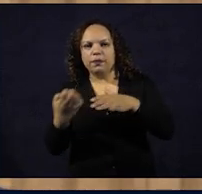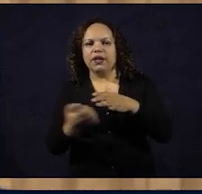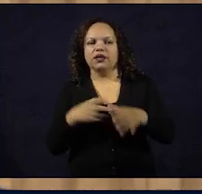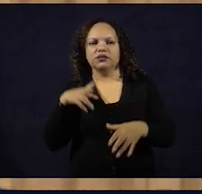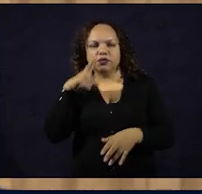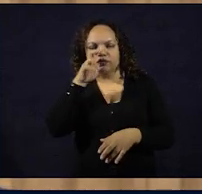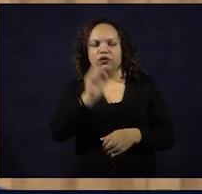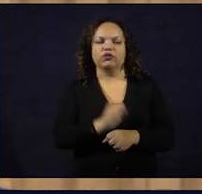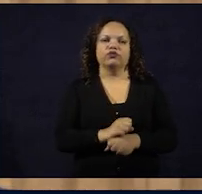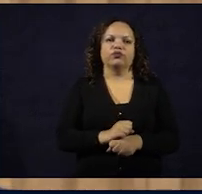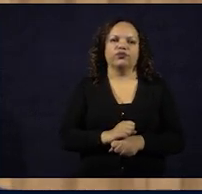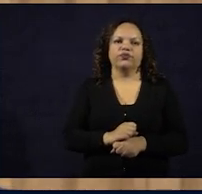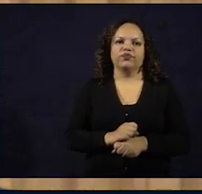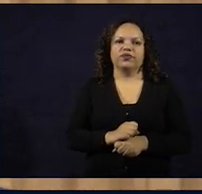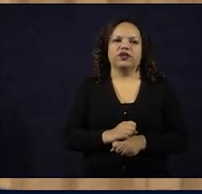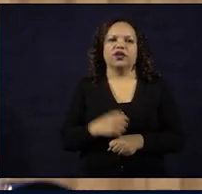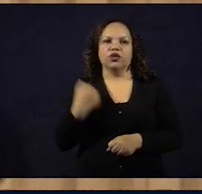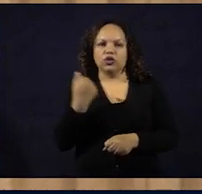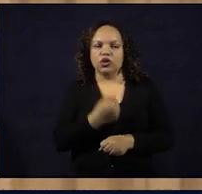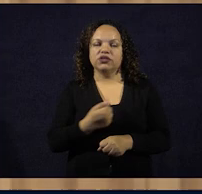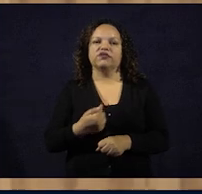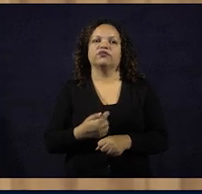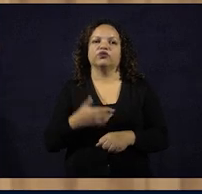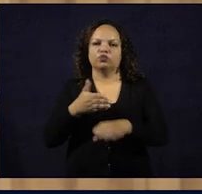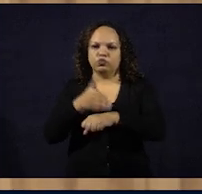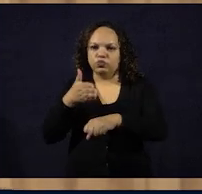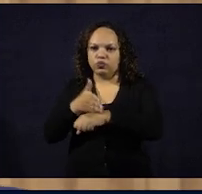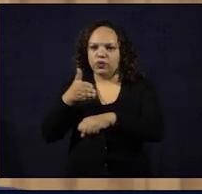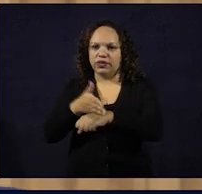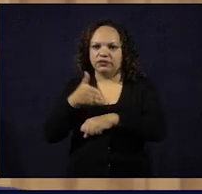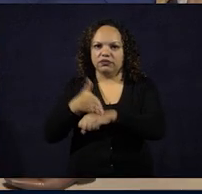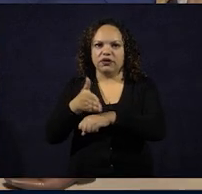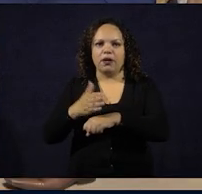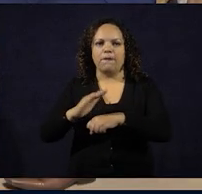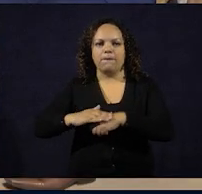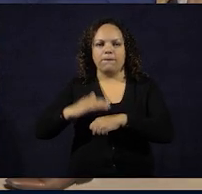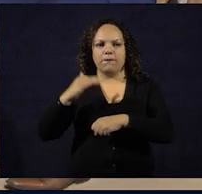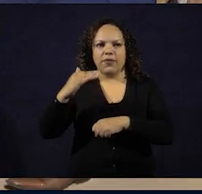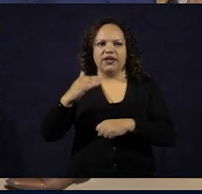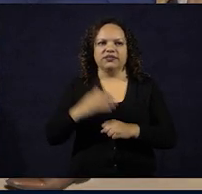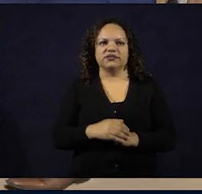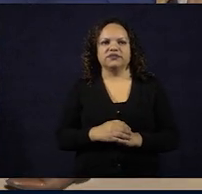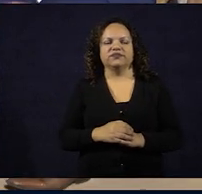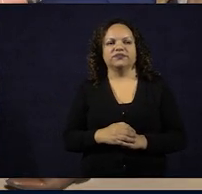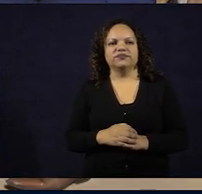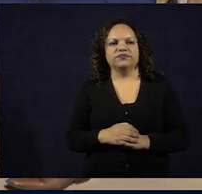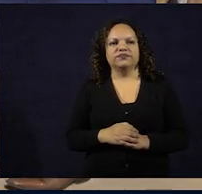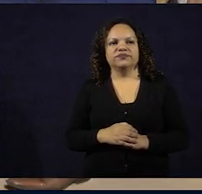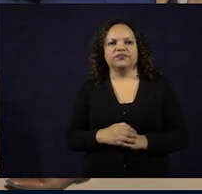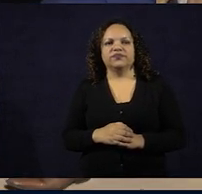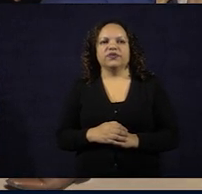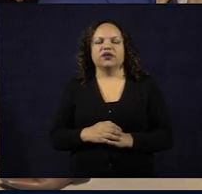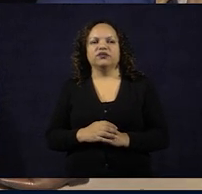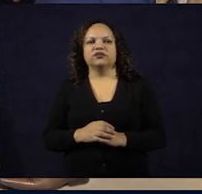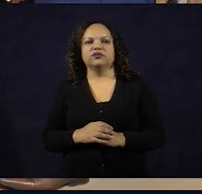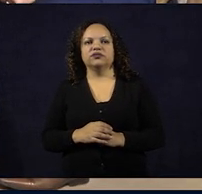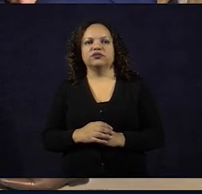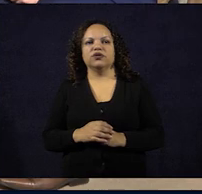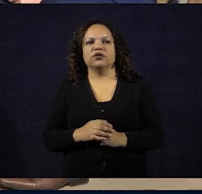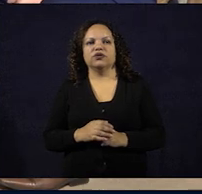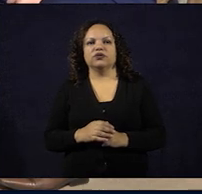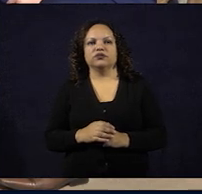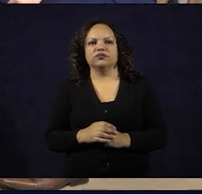que eu acho que a gente vai vai continuar acessando vai continuar acessando cada vez mais é isso aí a gente tá terminando aqui